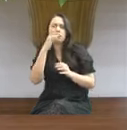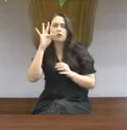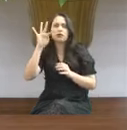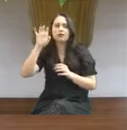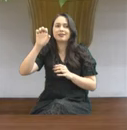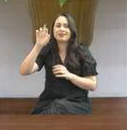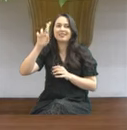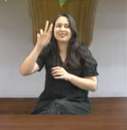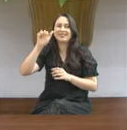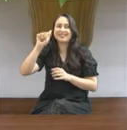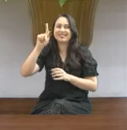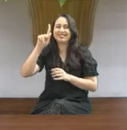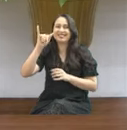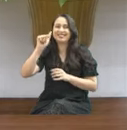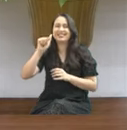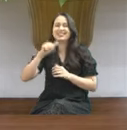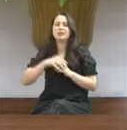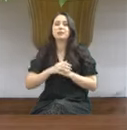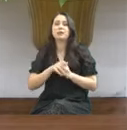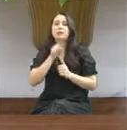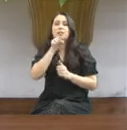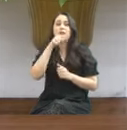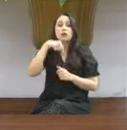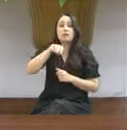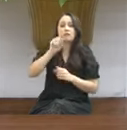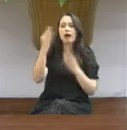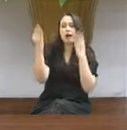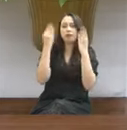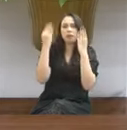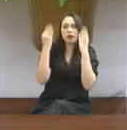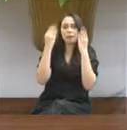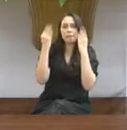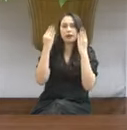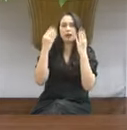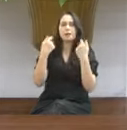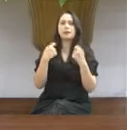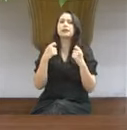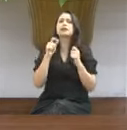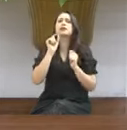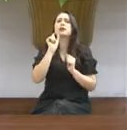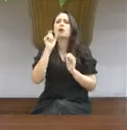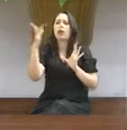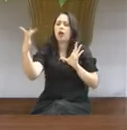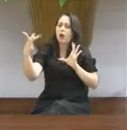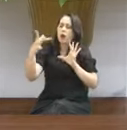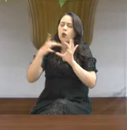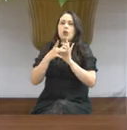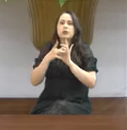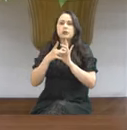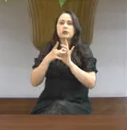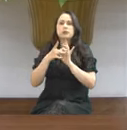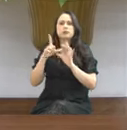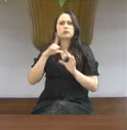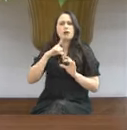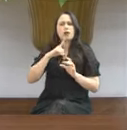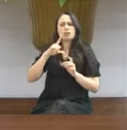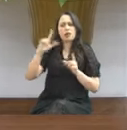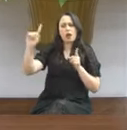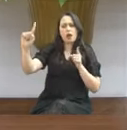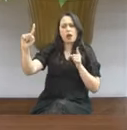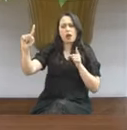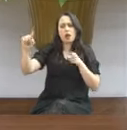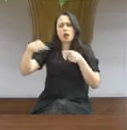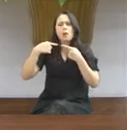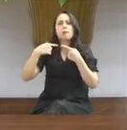você vai no terapeuta, é necessário que haja uma conexão entre o doutor e